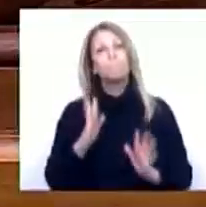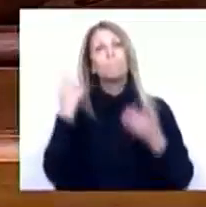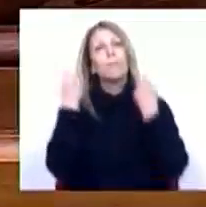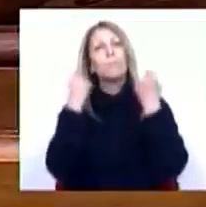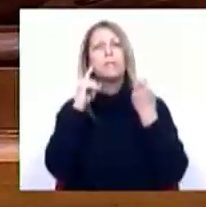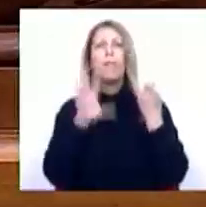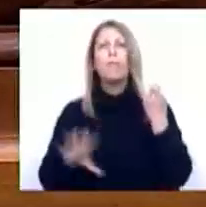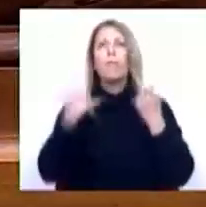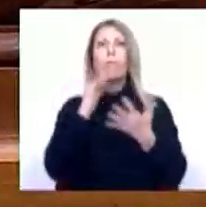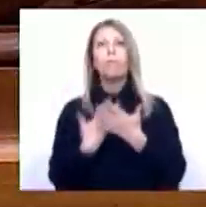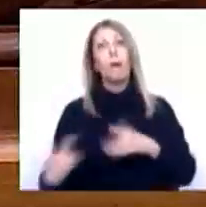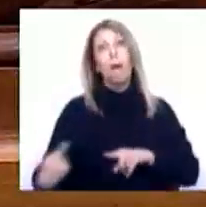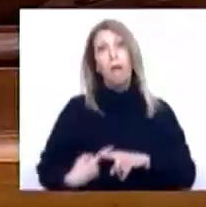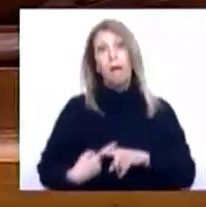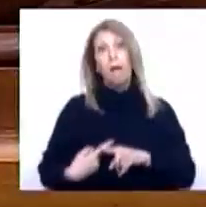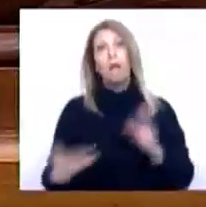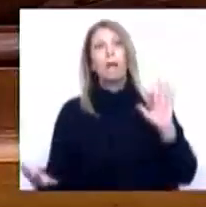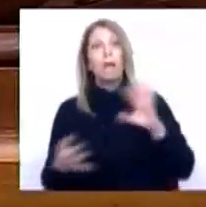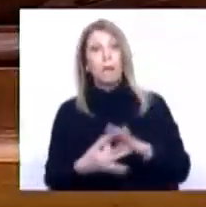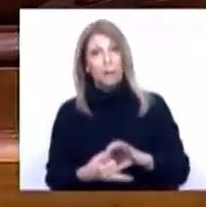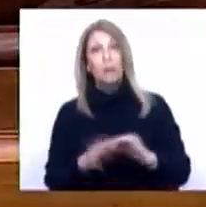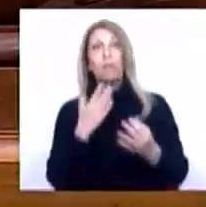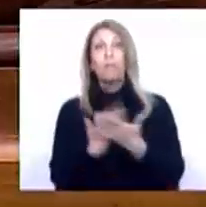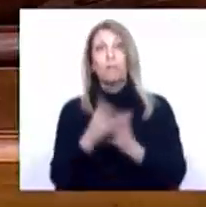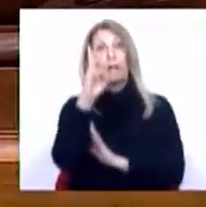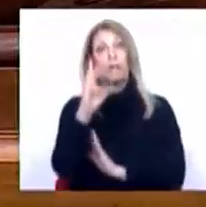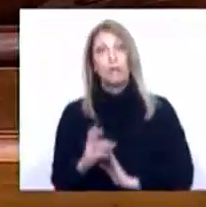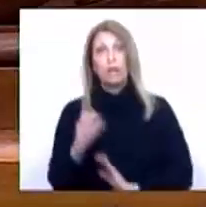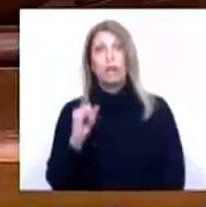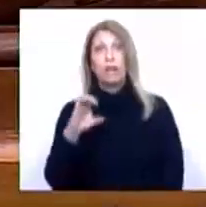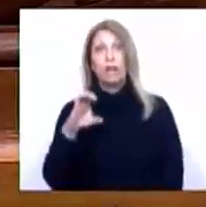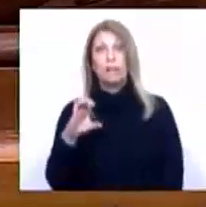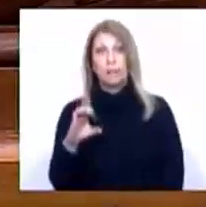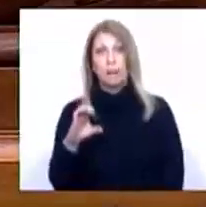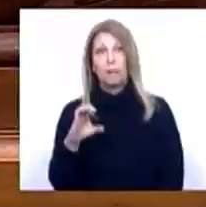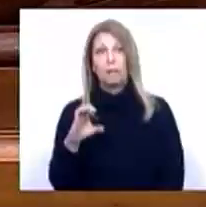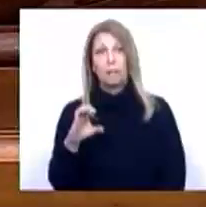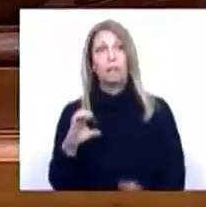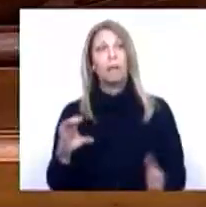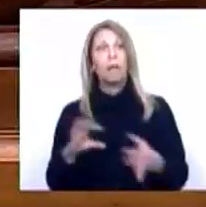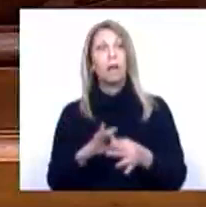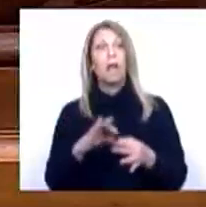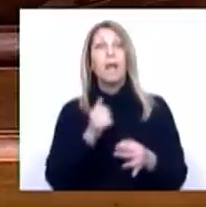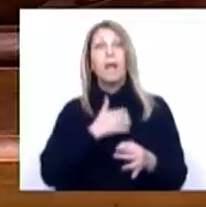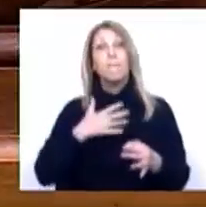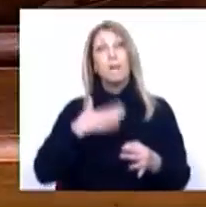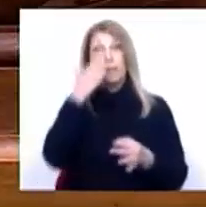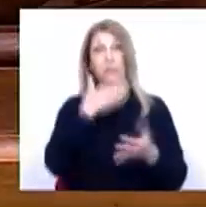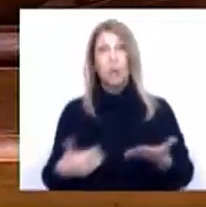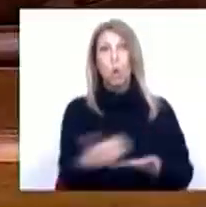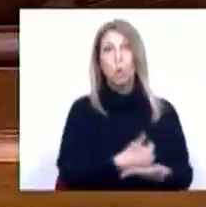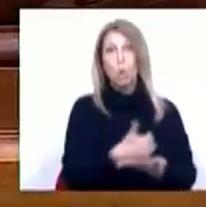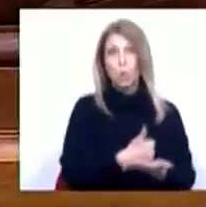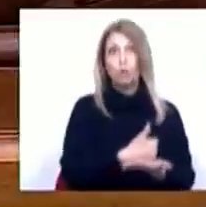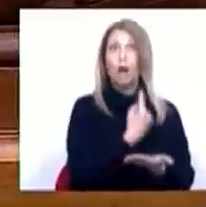suscitar o entusiasmo a esse nível, ligando a descida seletiva do IRC para as empresas que reinvestem os seus lucros na